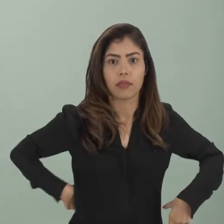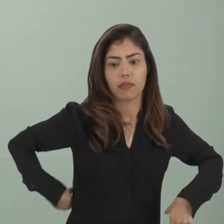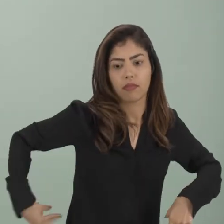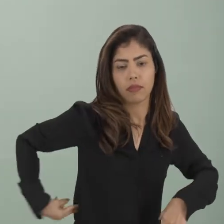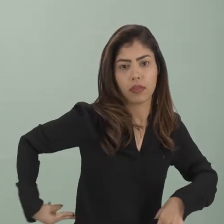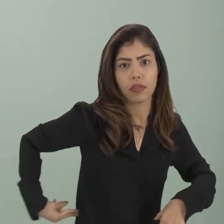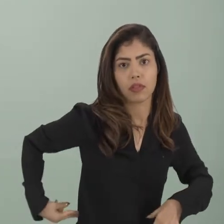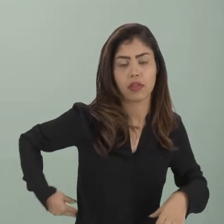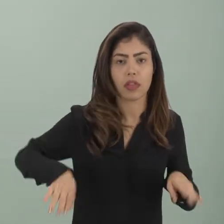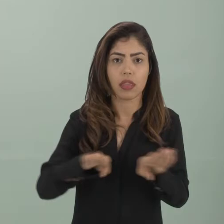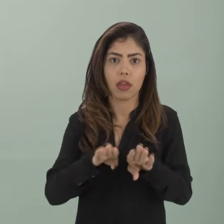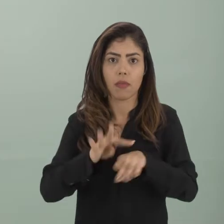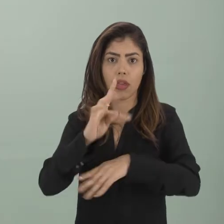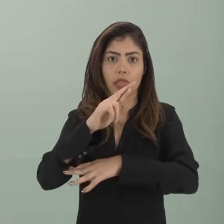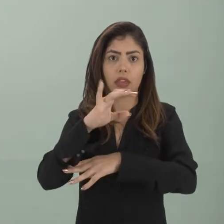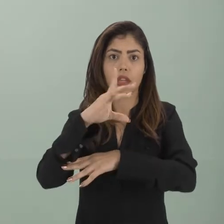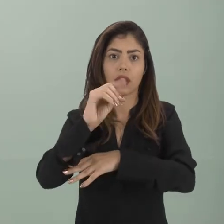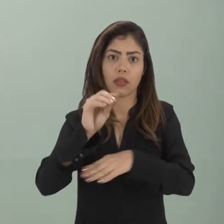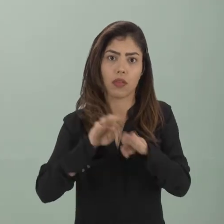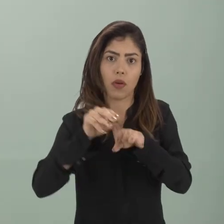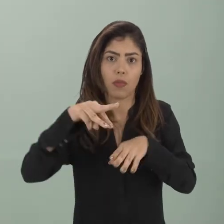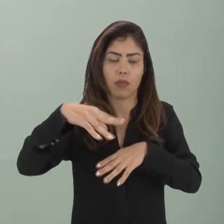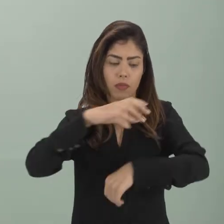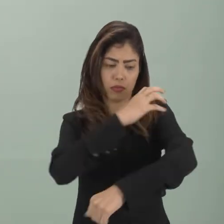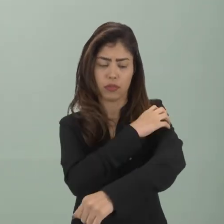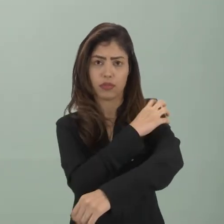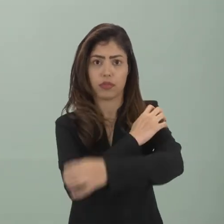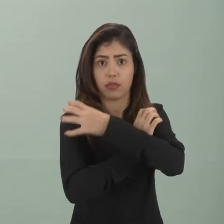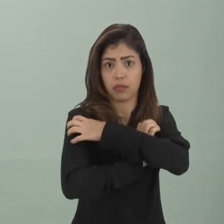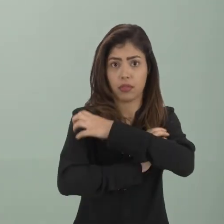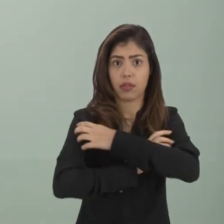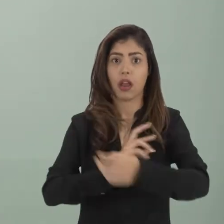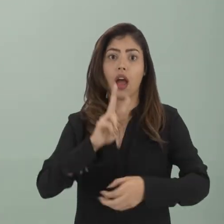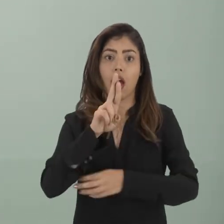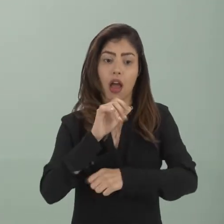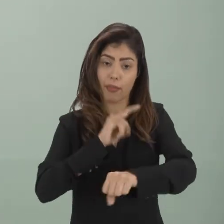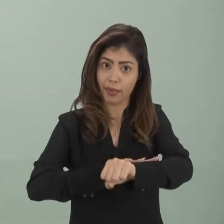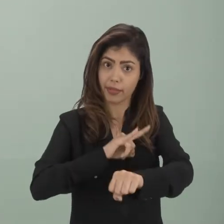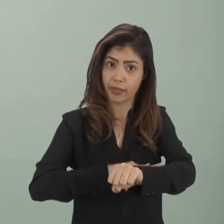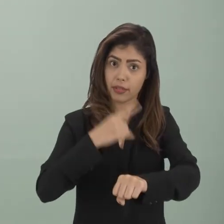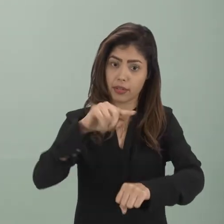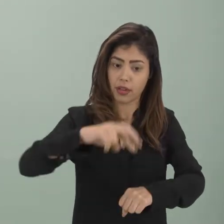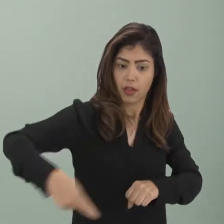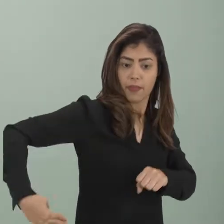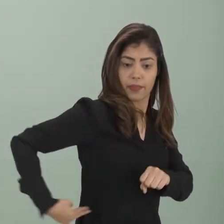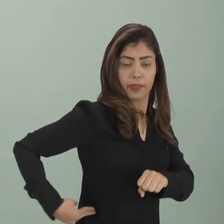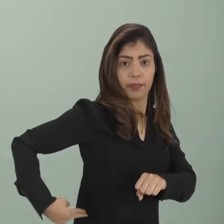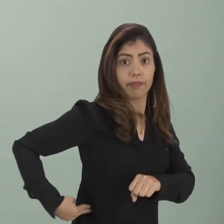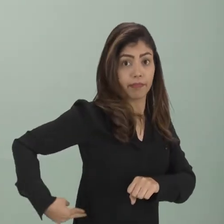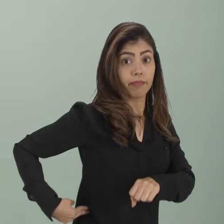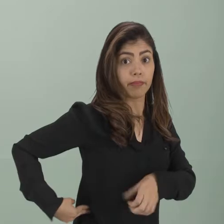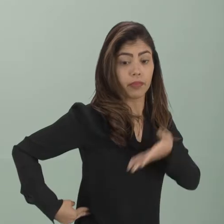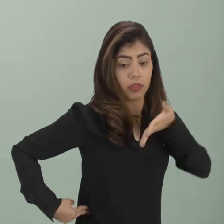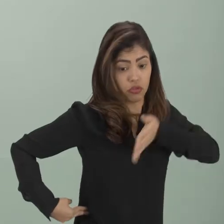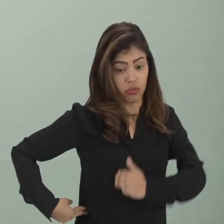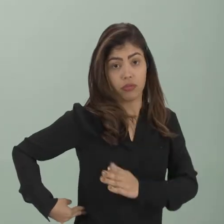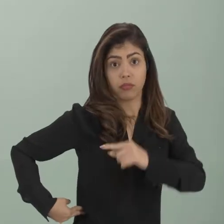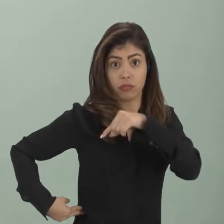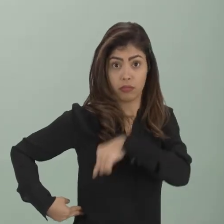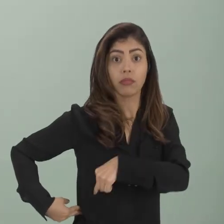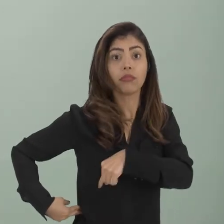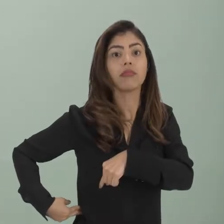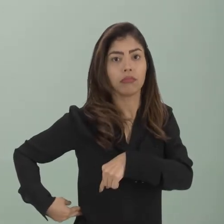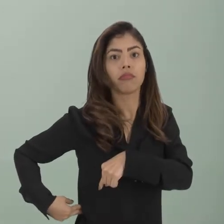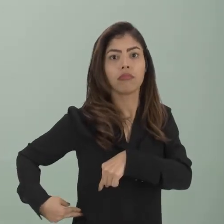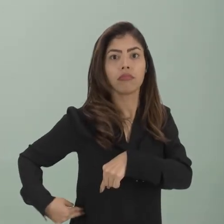também temos tecidos musculares. Nos uréteres, para que a urina produzida nos rins chegue à bexiga,